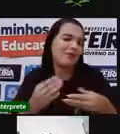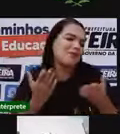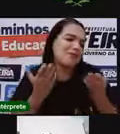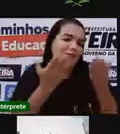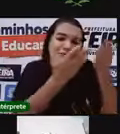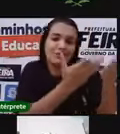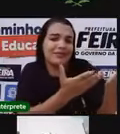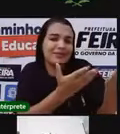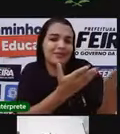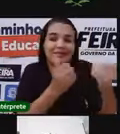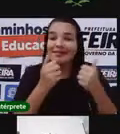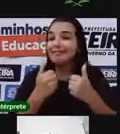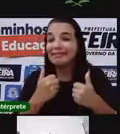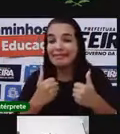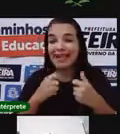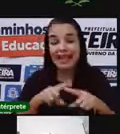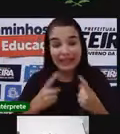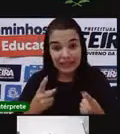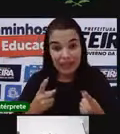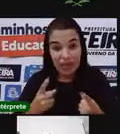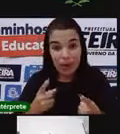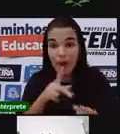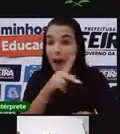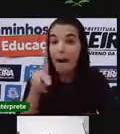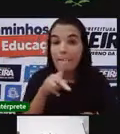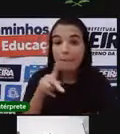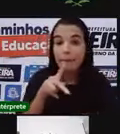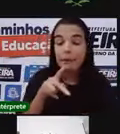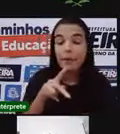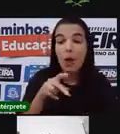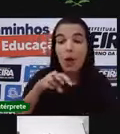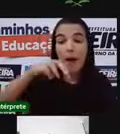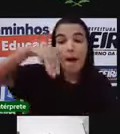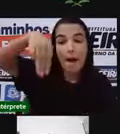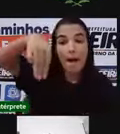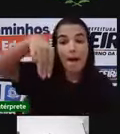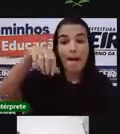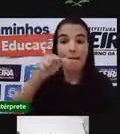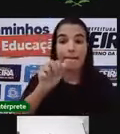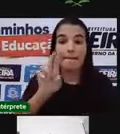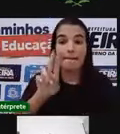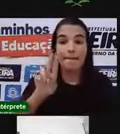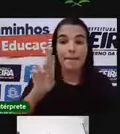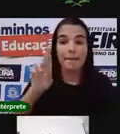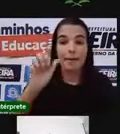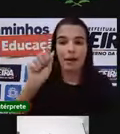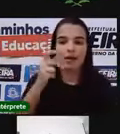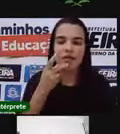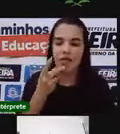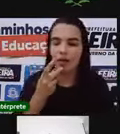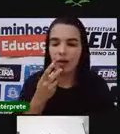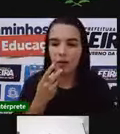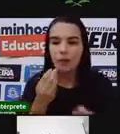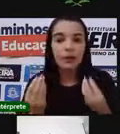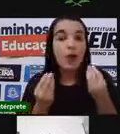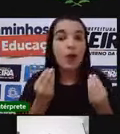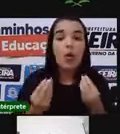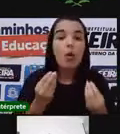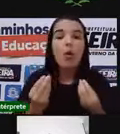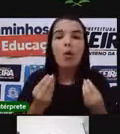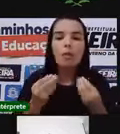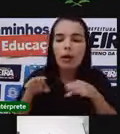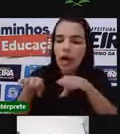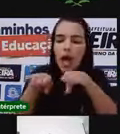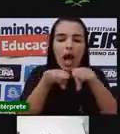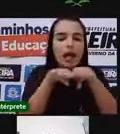minha gente. Então, assim, eu, quando a Promaura falava, eu pensei, como é que a equidade